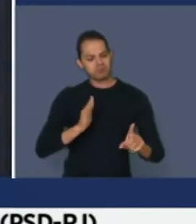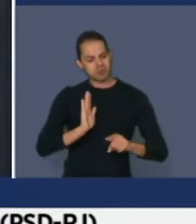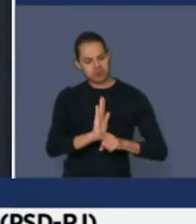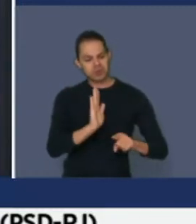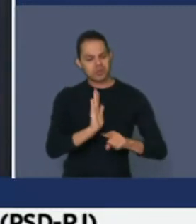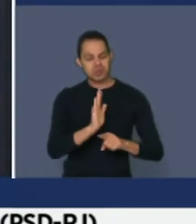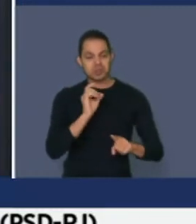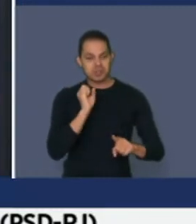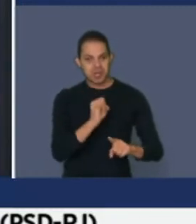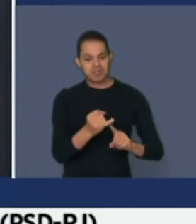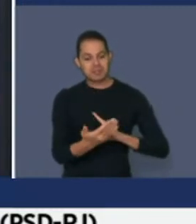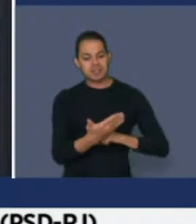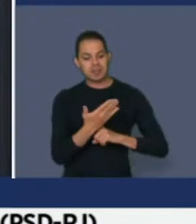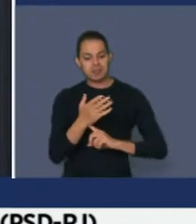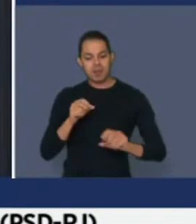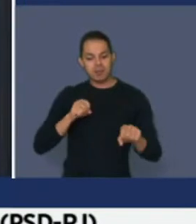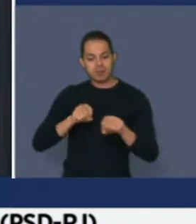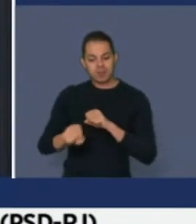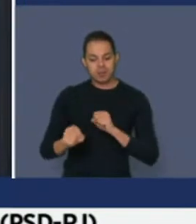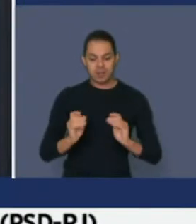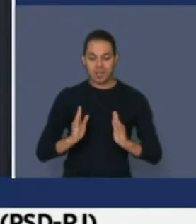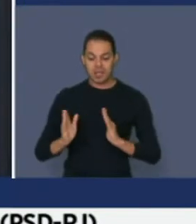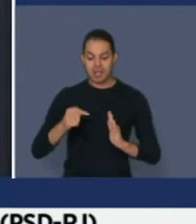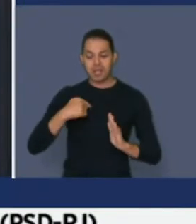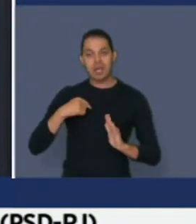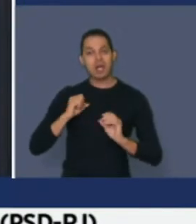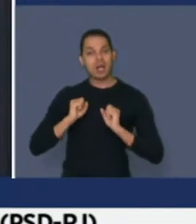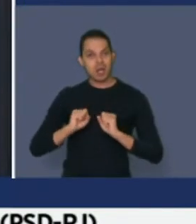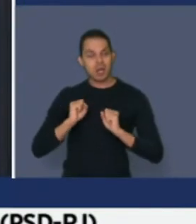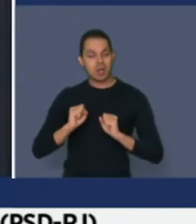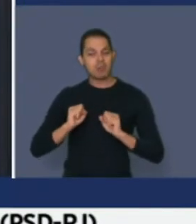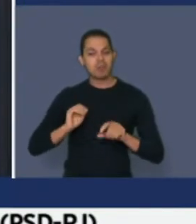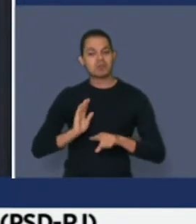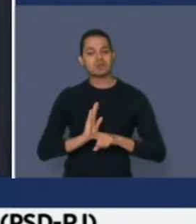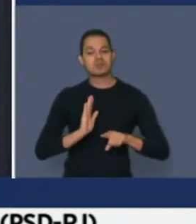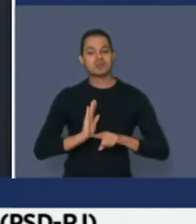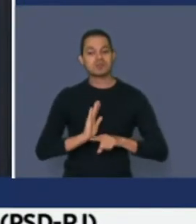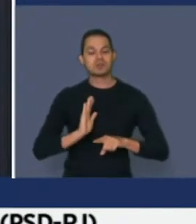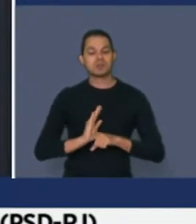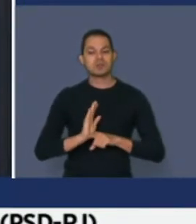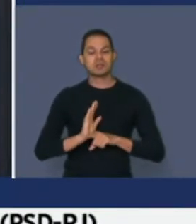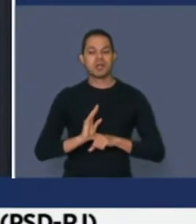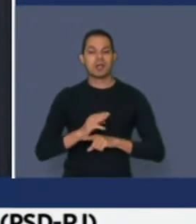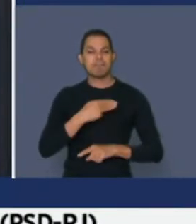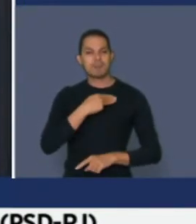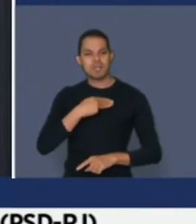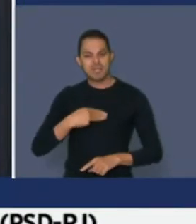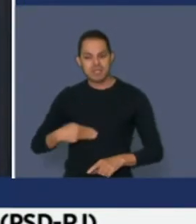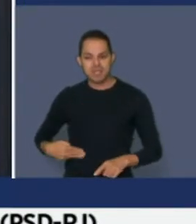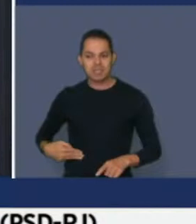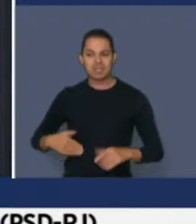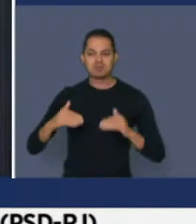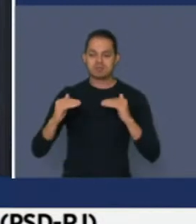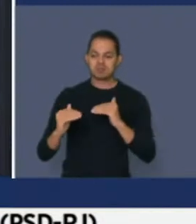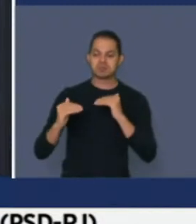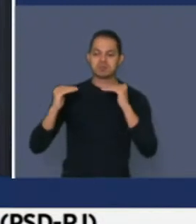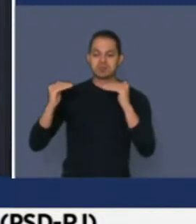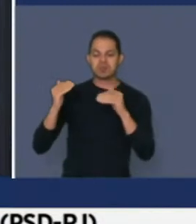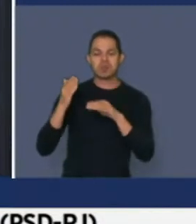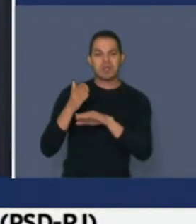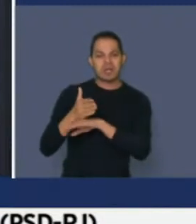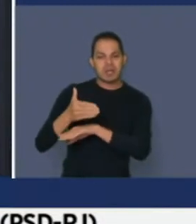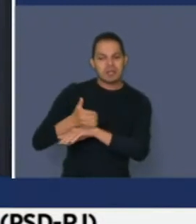em razão de seu mandato parlamentar, a representada teria acesso a ministros de cortes superiores e a